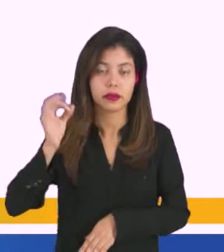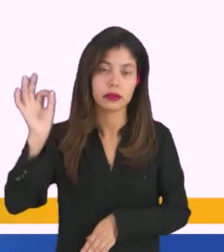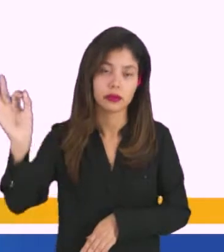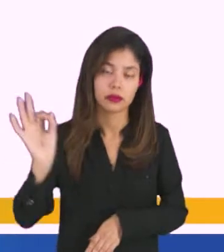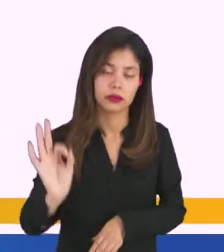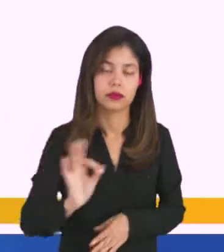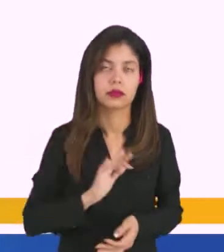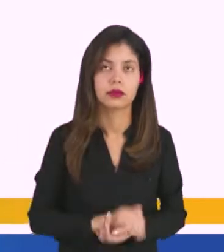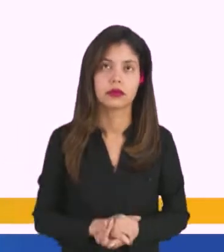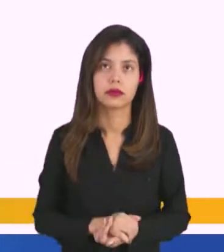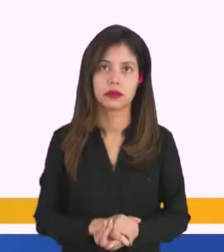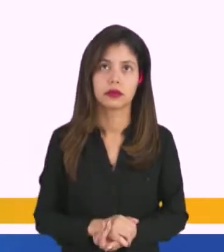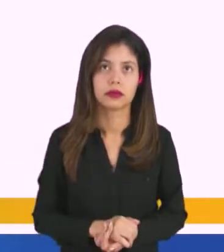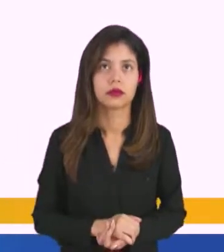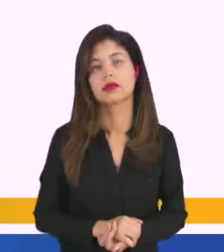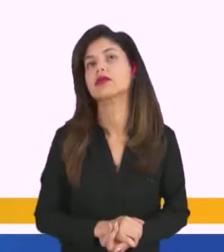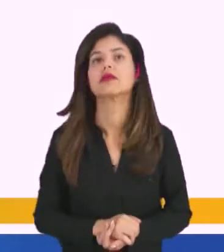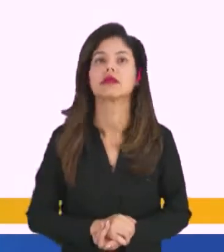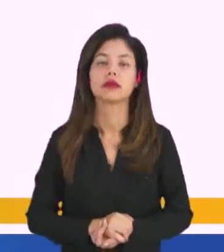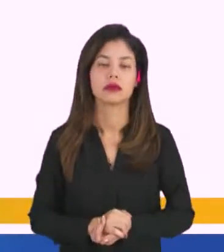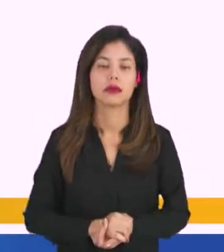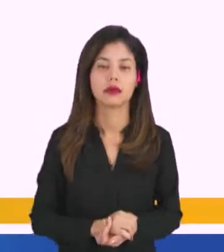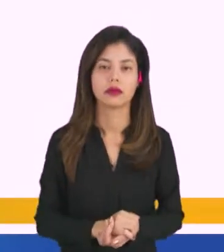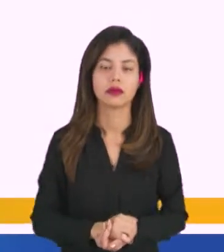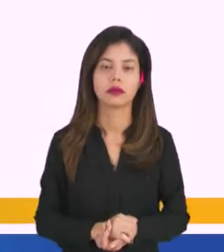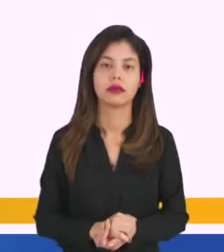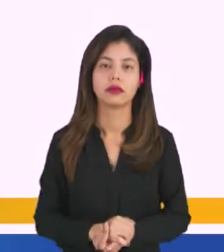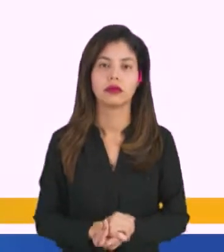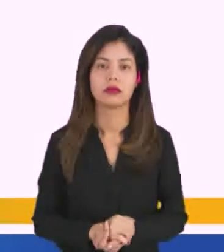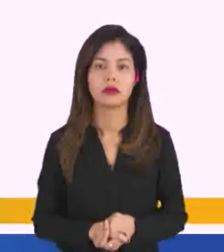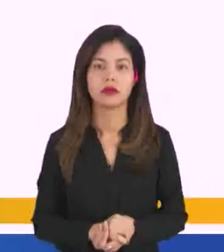0,176, certo? Multiplicando por 100, temos